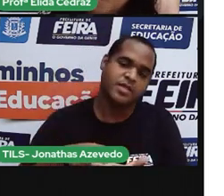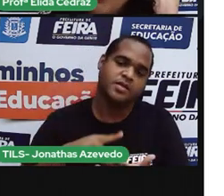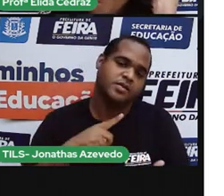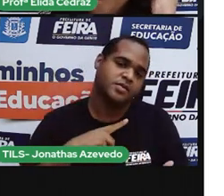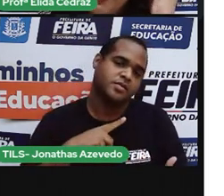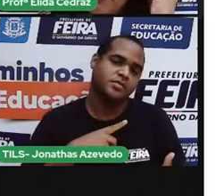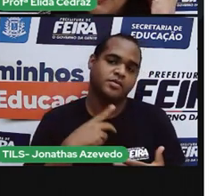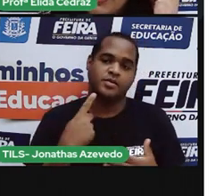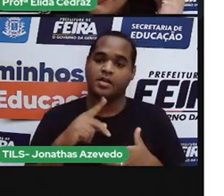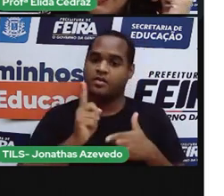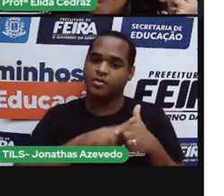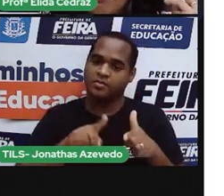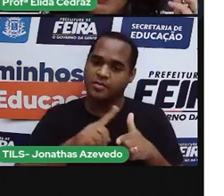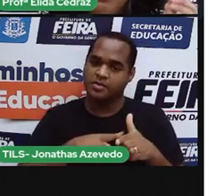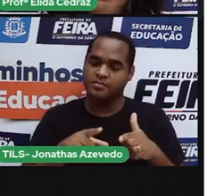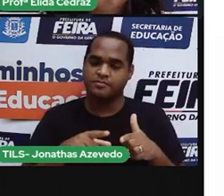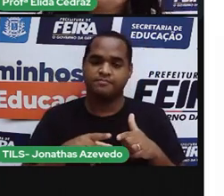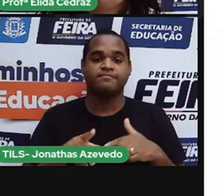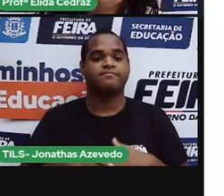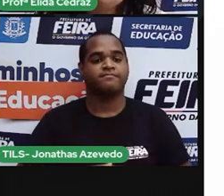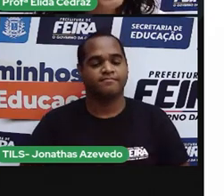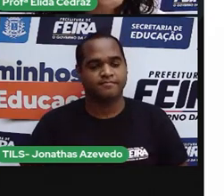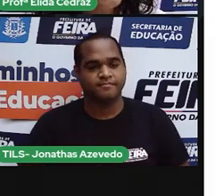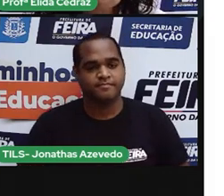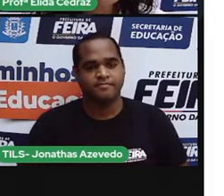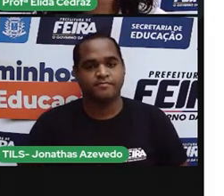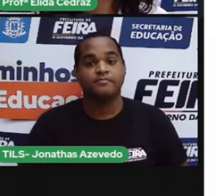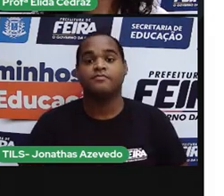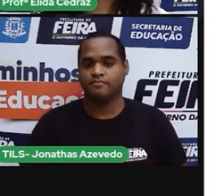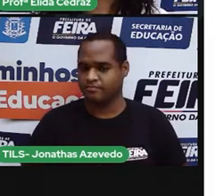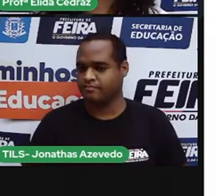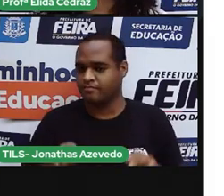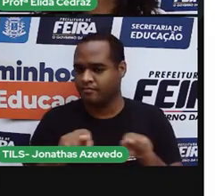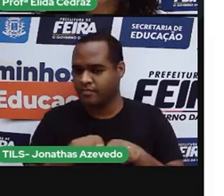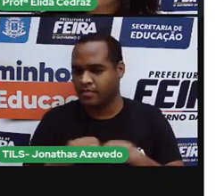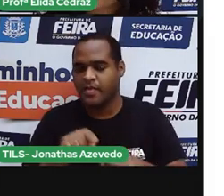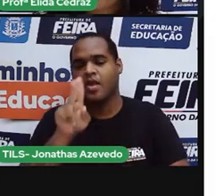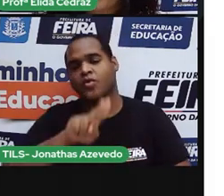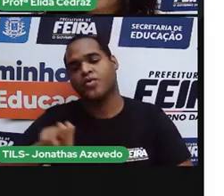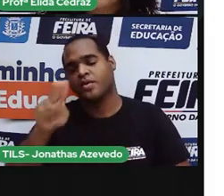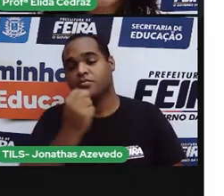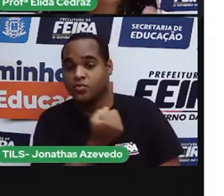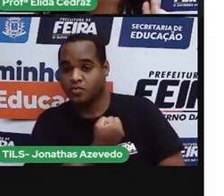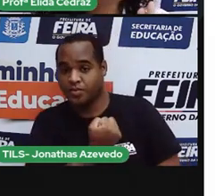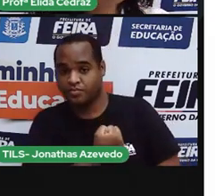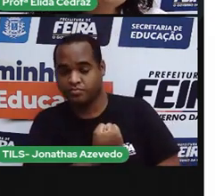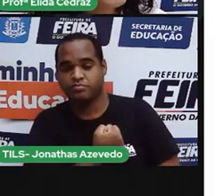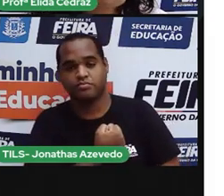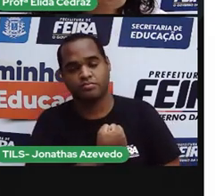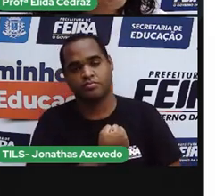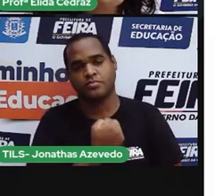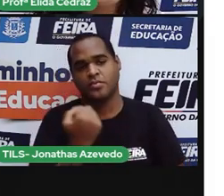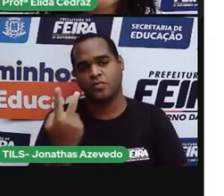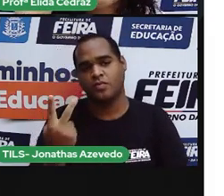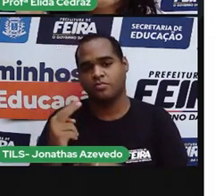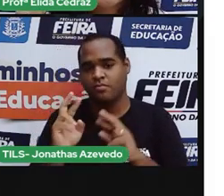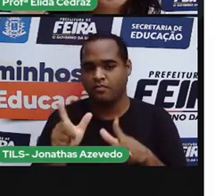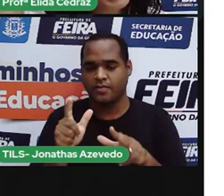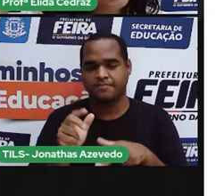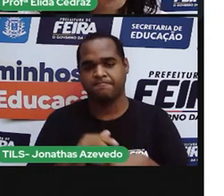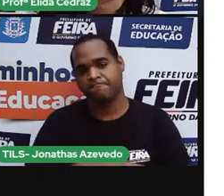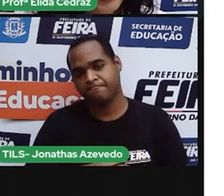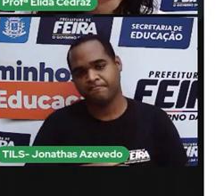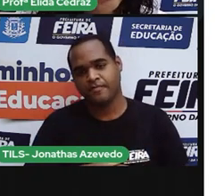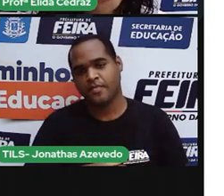nossos problemas daquele momento. E também utilizamos os números de duas formas,